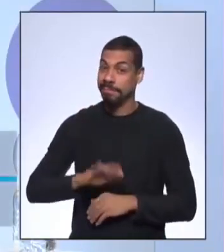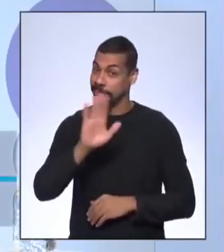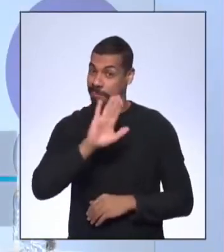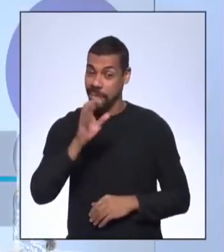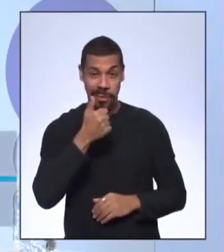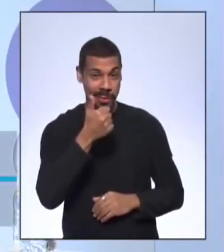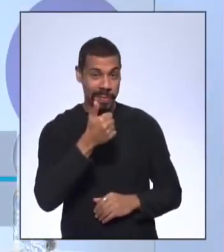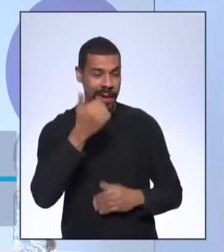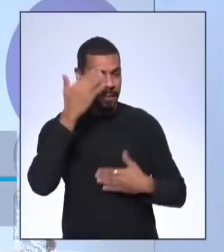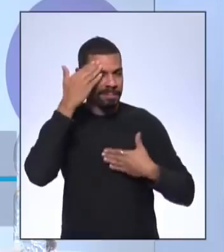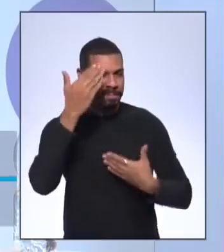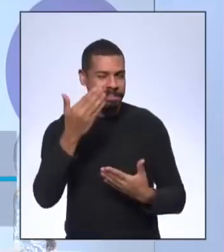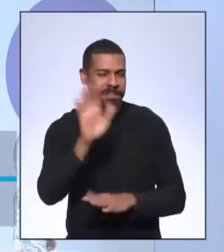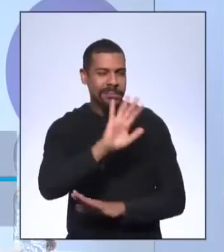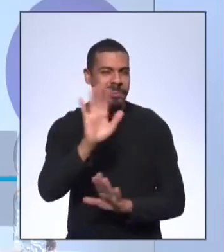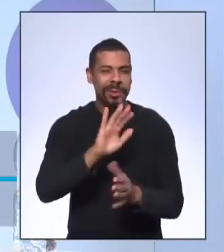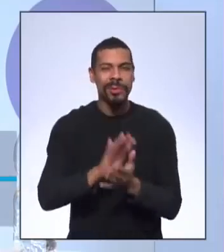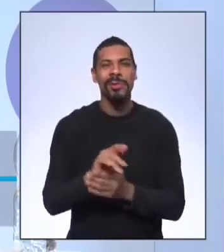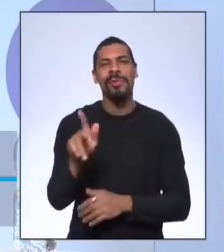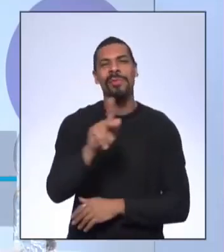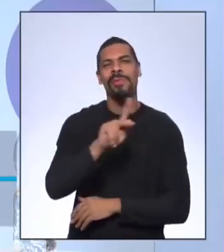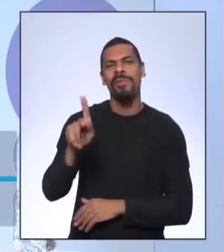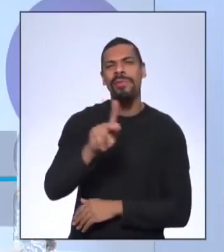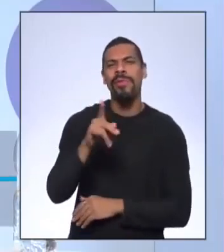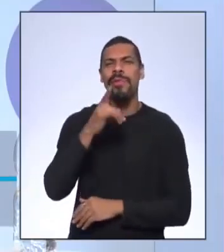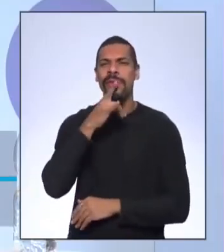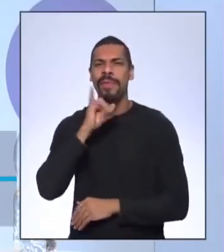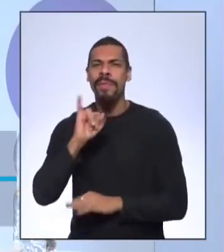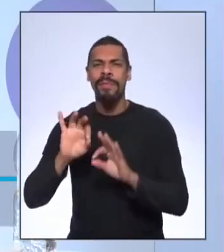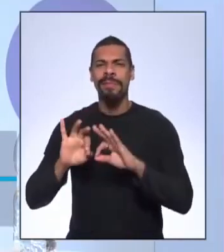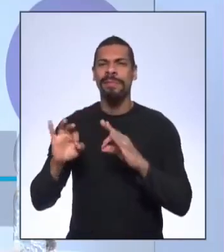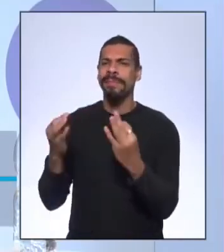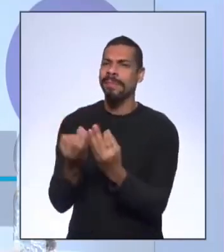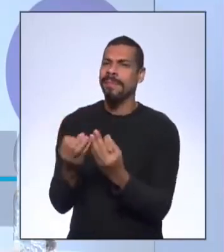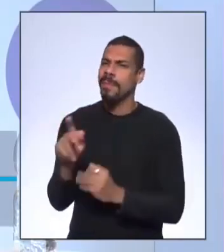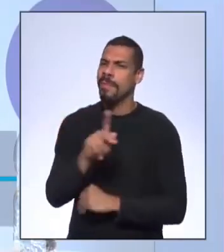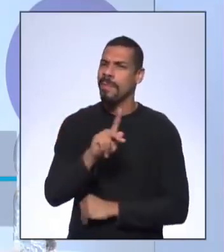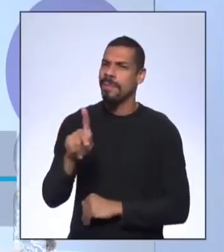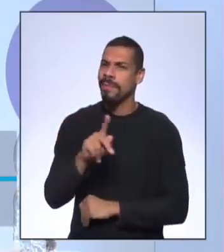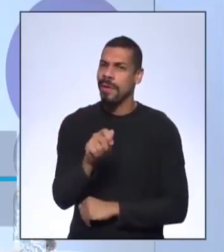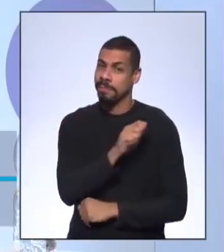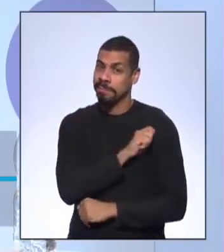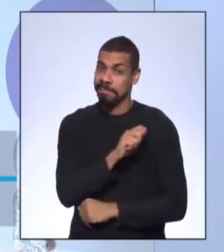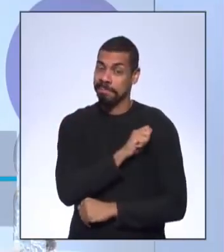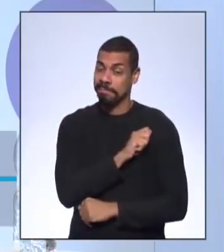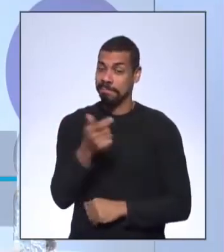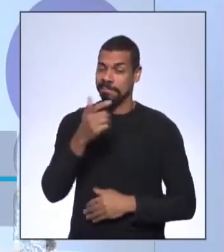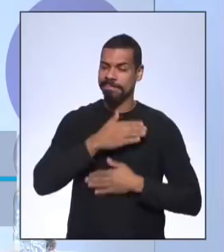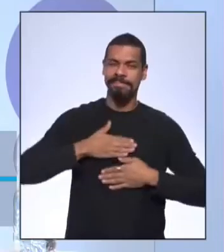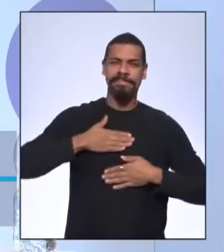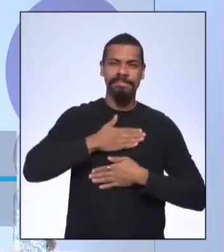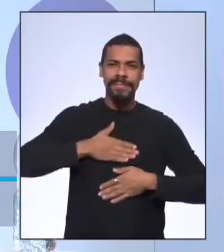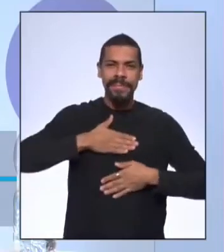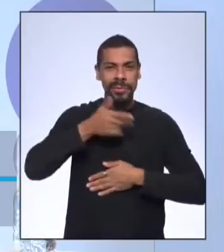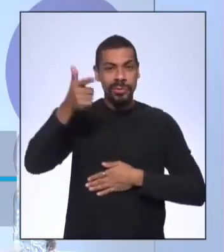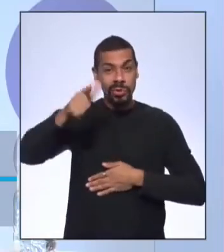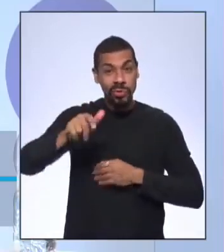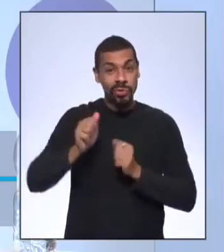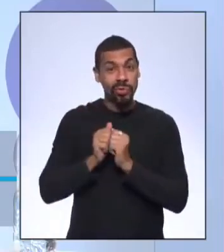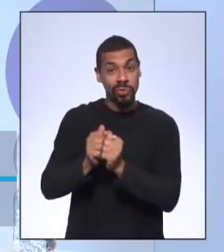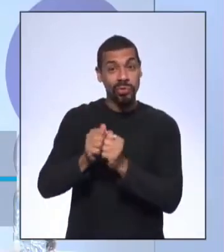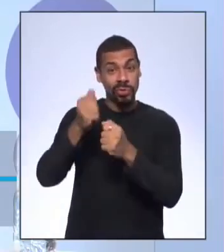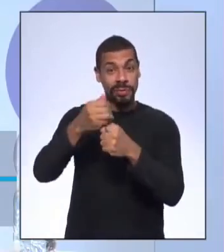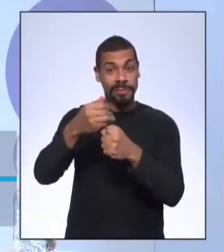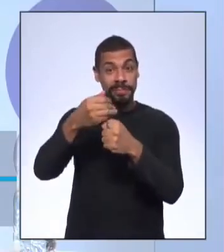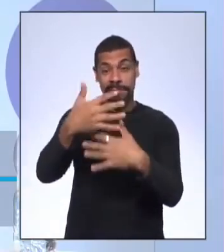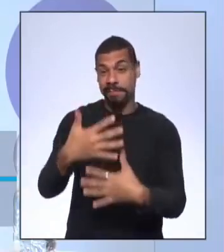Olá, alunos, pais, professores. É um prazer estar com vocês novamente. Como o Jonas disse, eu serei a